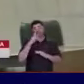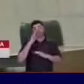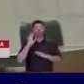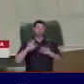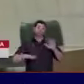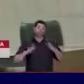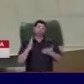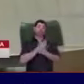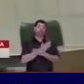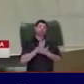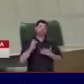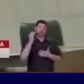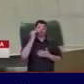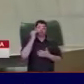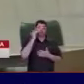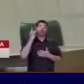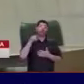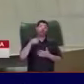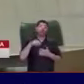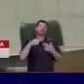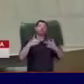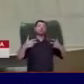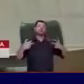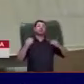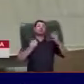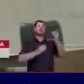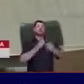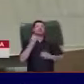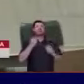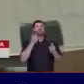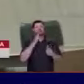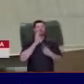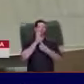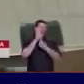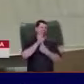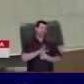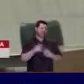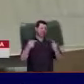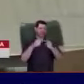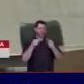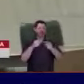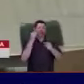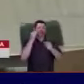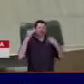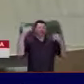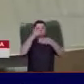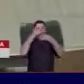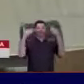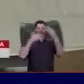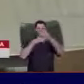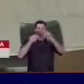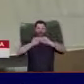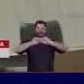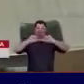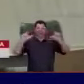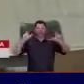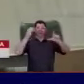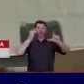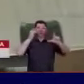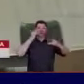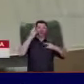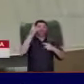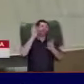isso aquele de maior para quem apresenta uma coisa chamada power point que não tem um